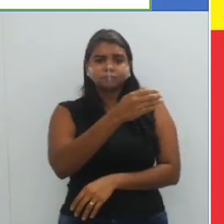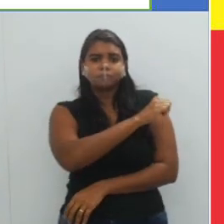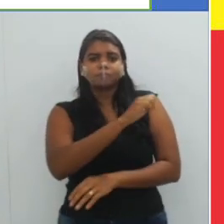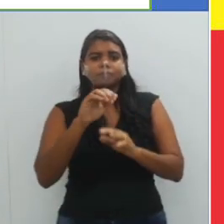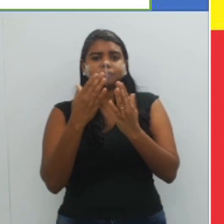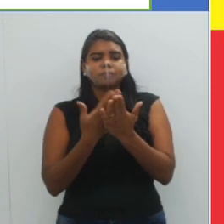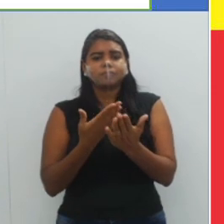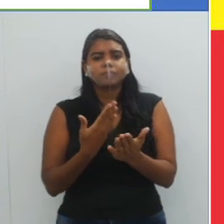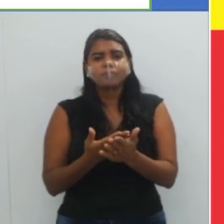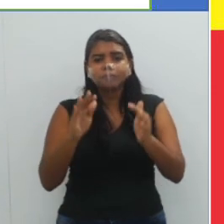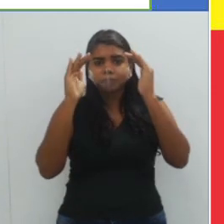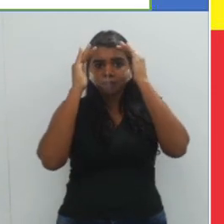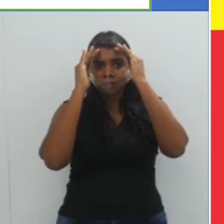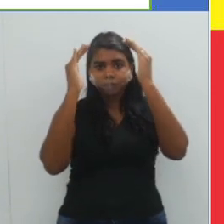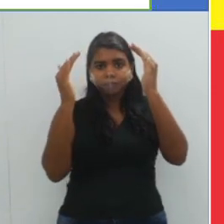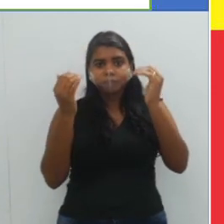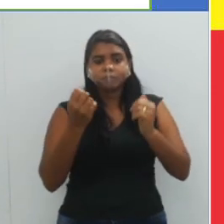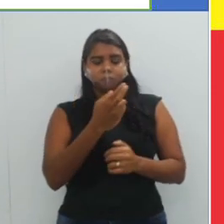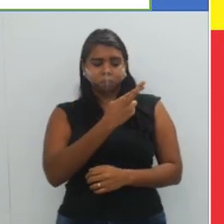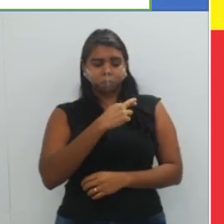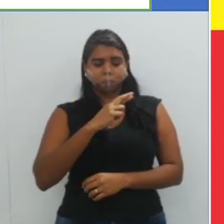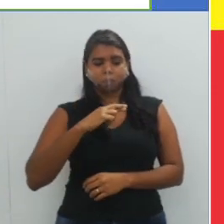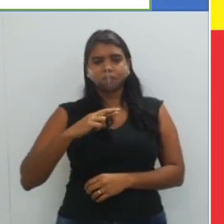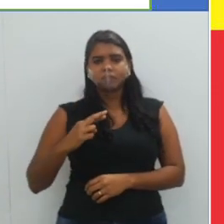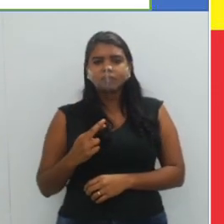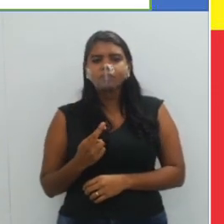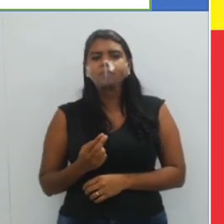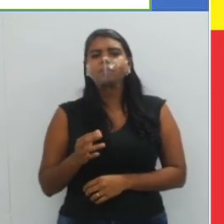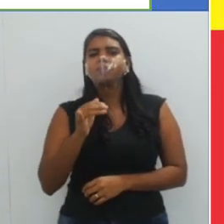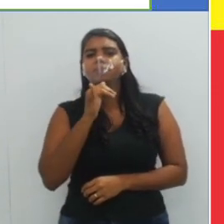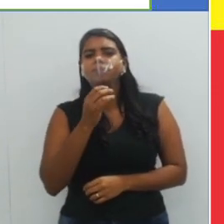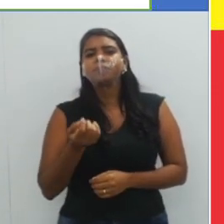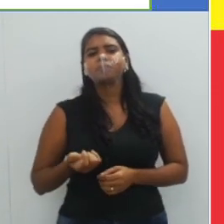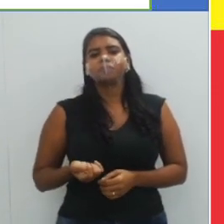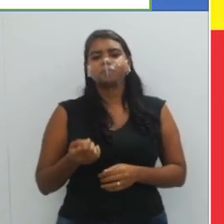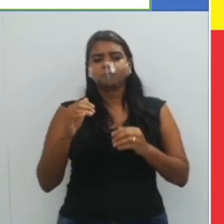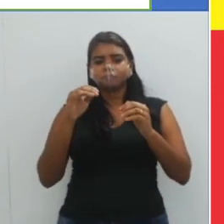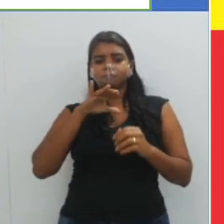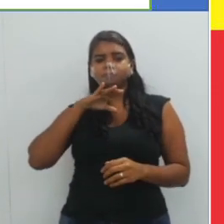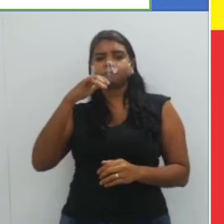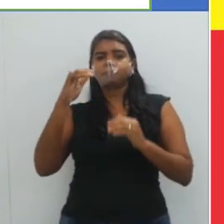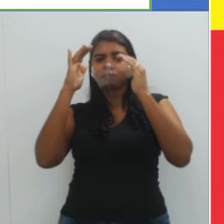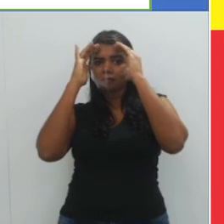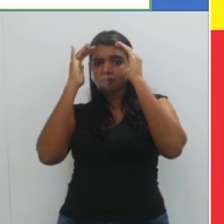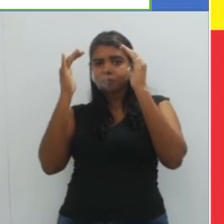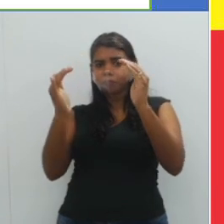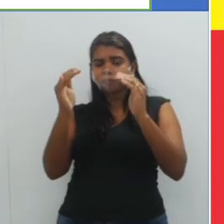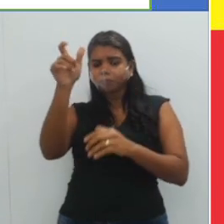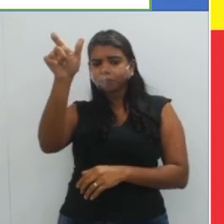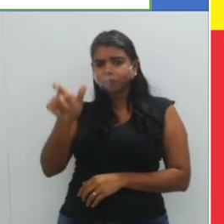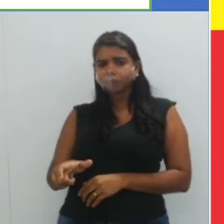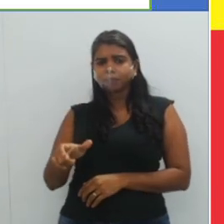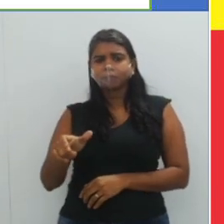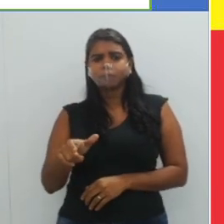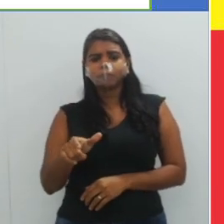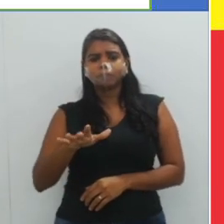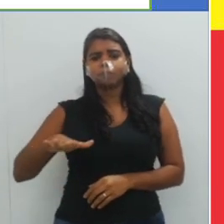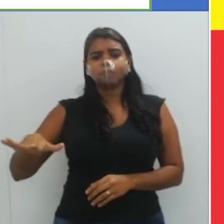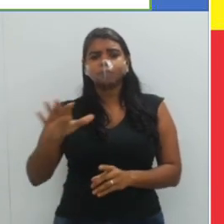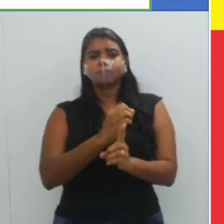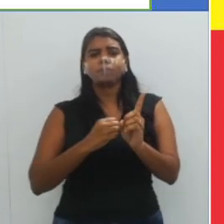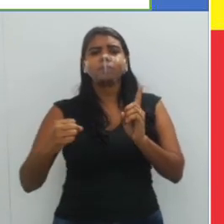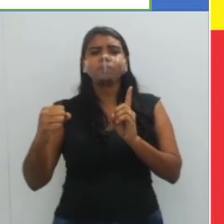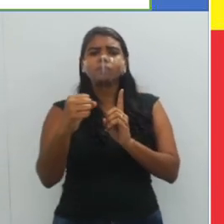o respeito nas relações religiosas, isto é, de forma ética e humana, para que tenham uma sociedade